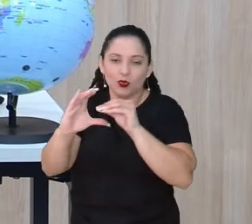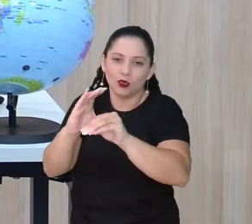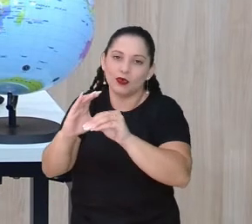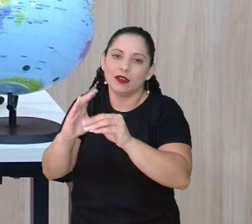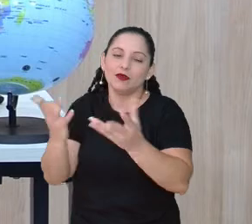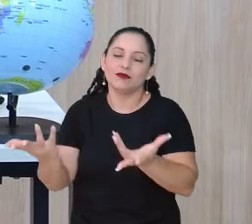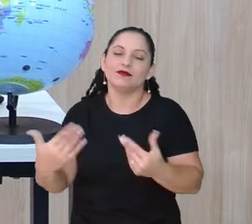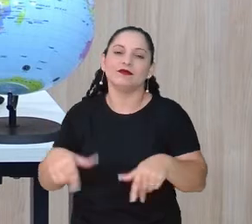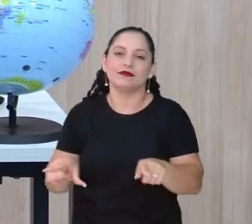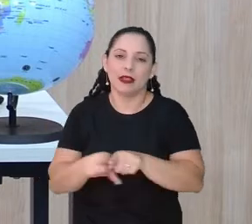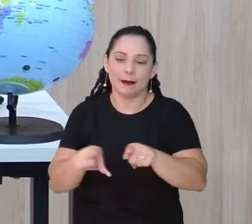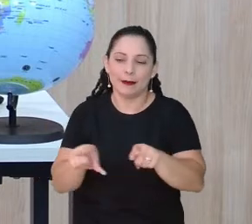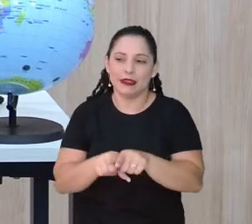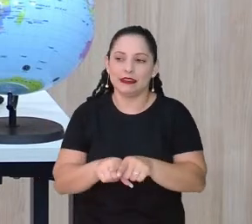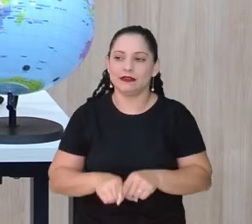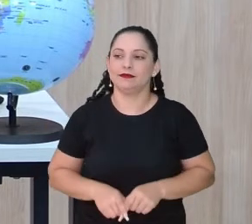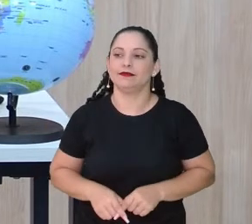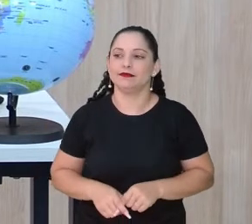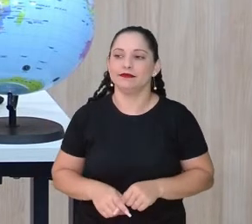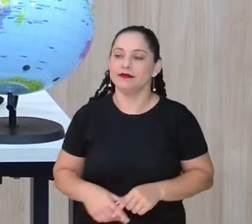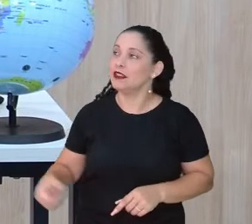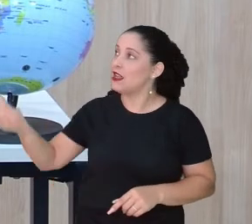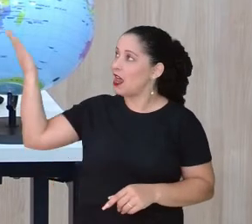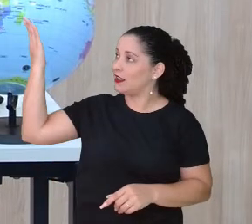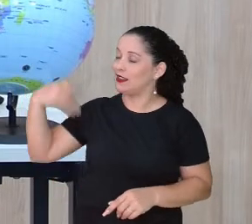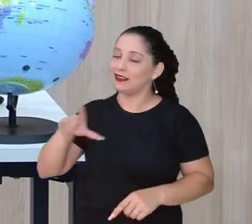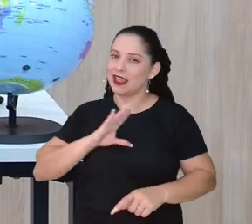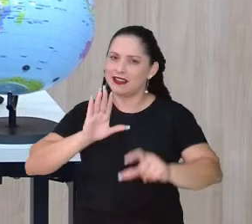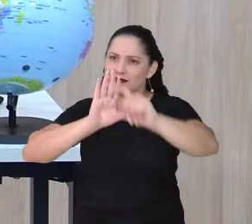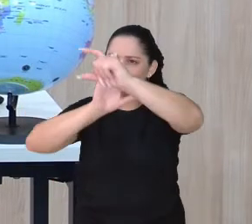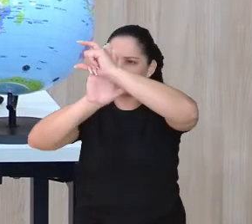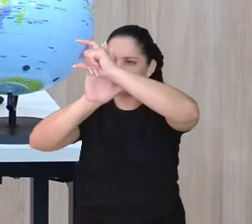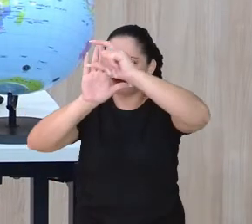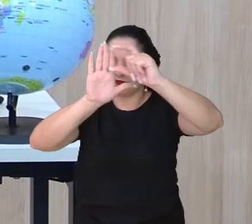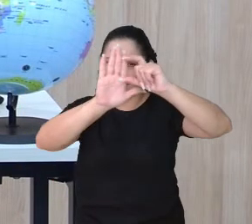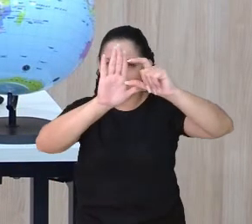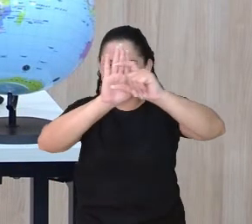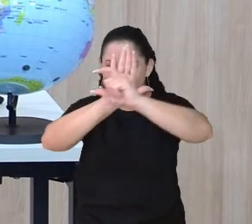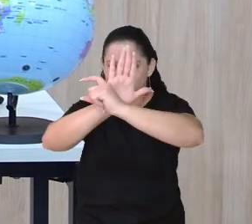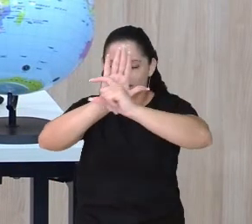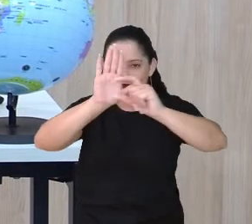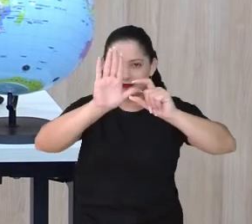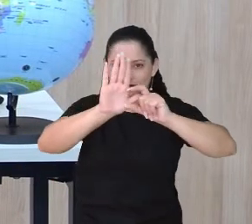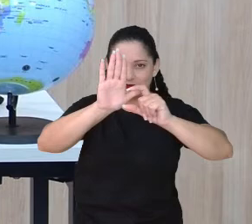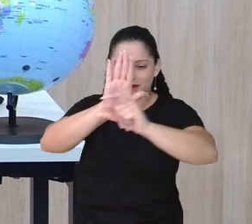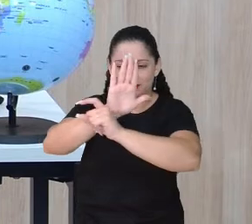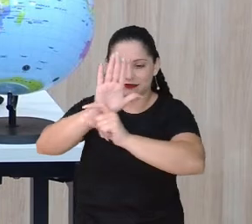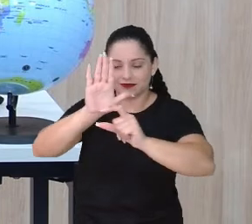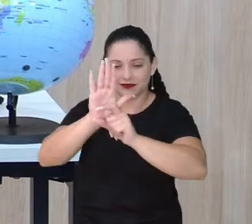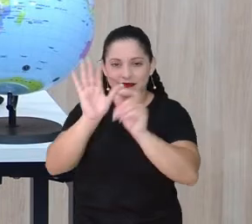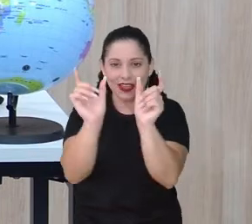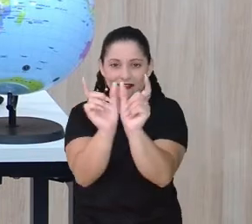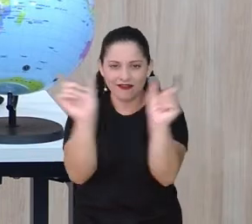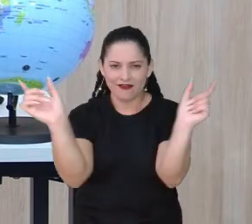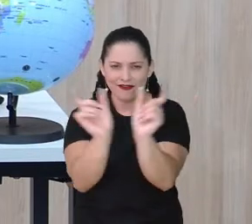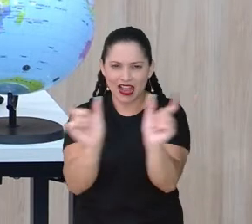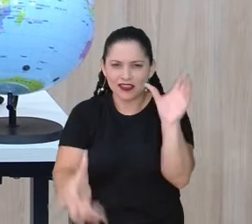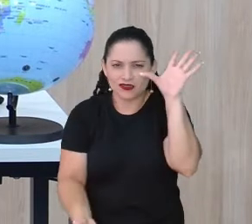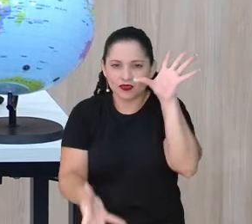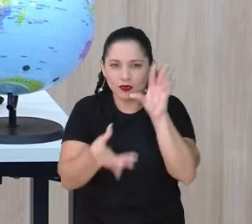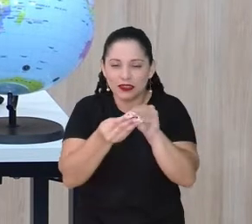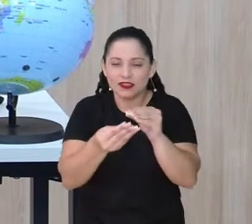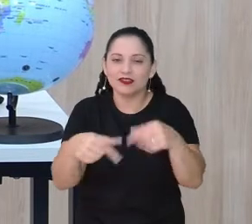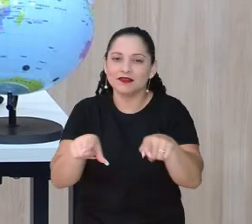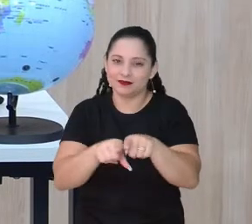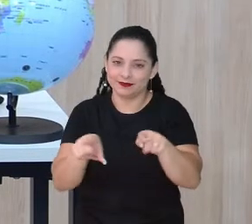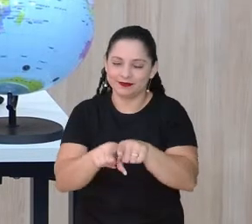representando aqui. E aqui, olha, eu coloquei com frases curtas. Eu selecionei daquele meu